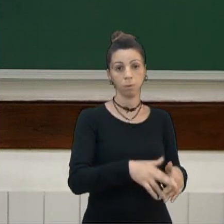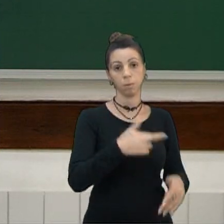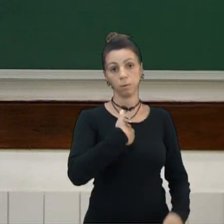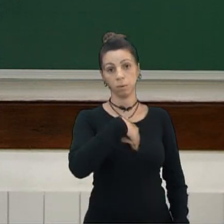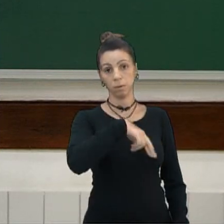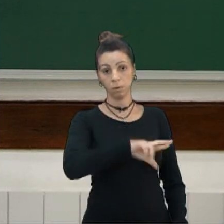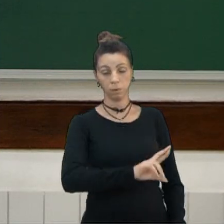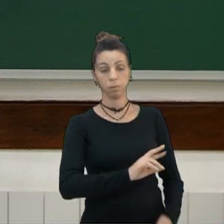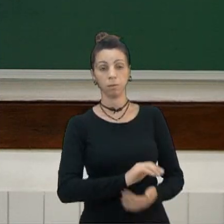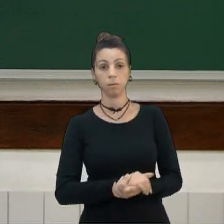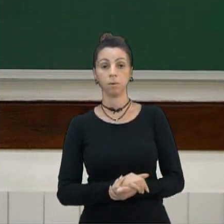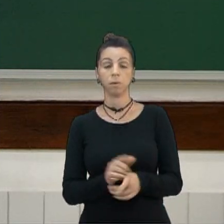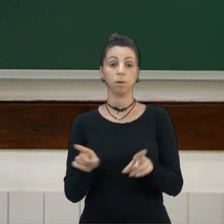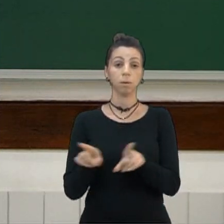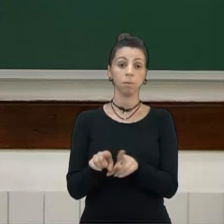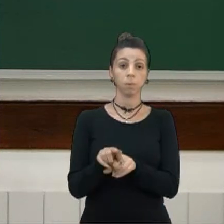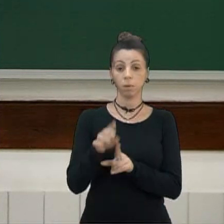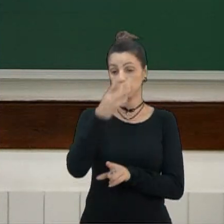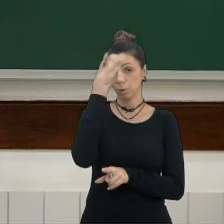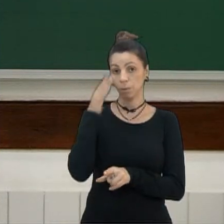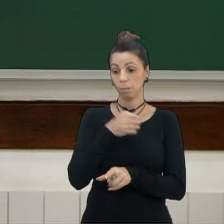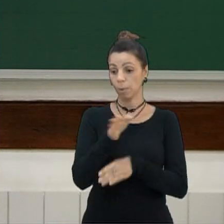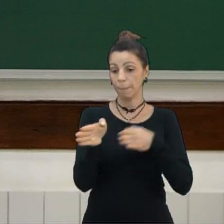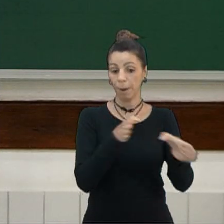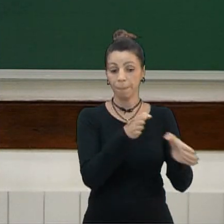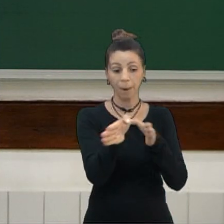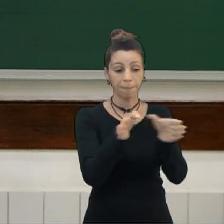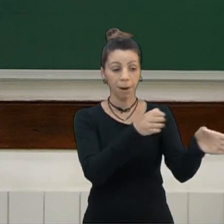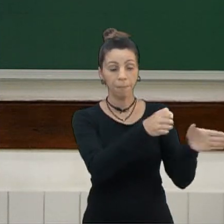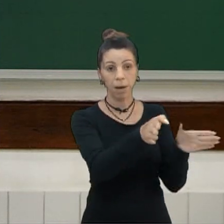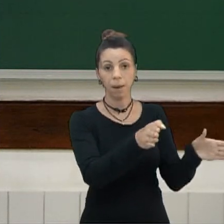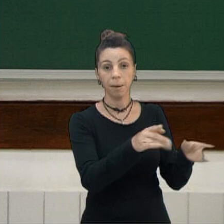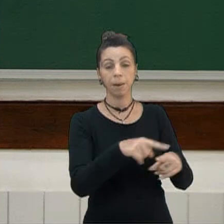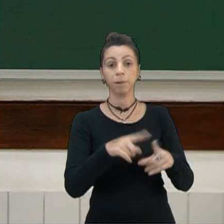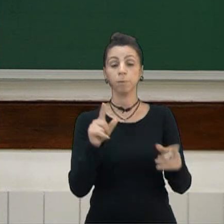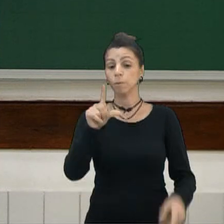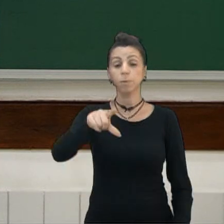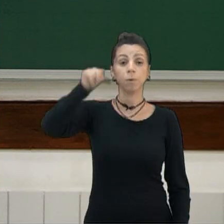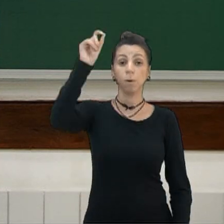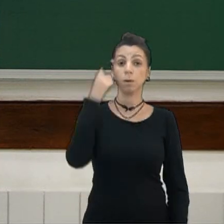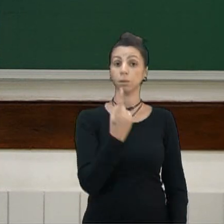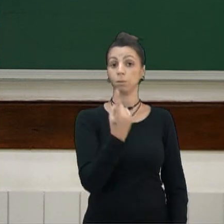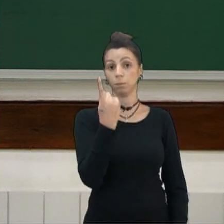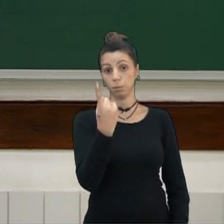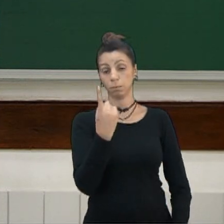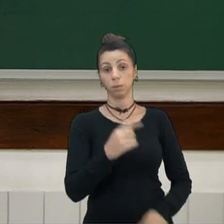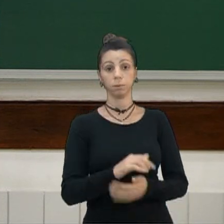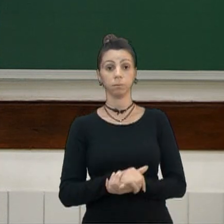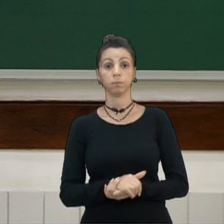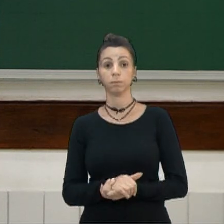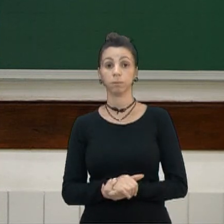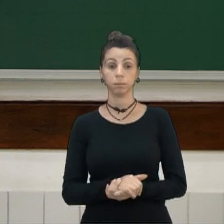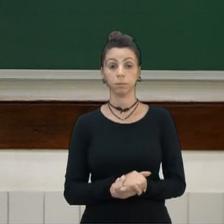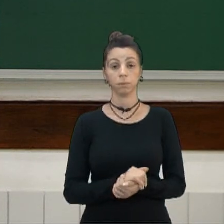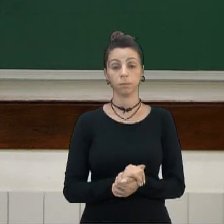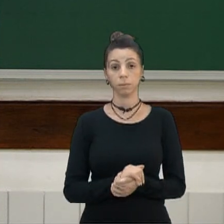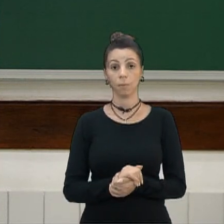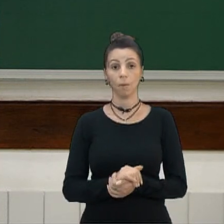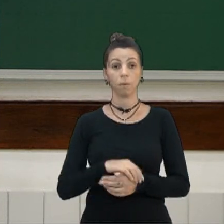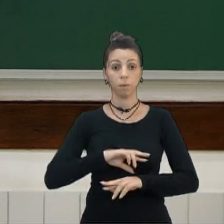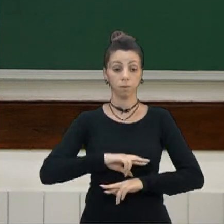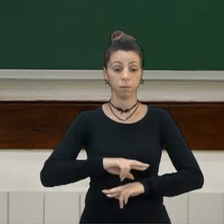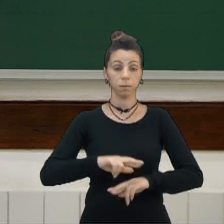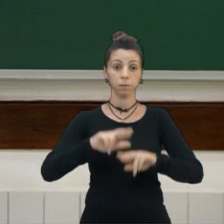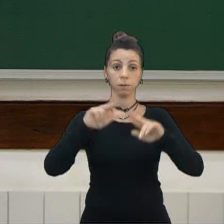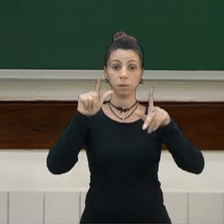que frequentam muitas religiões e não se definem com qual que elas querem, né? Então você tem essa